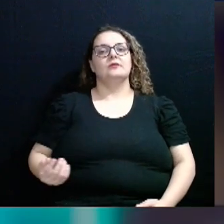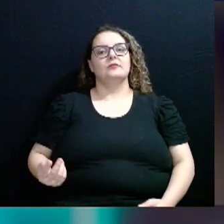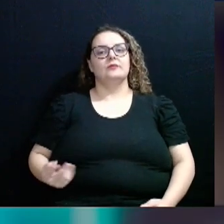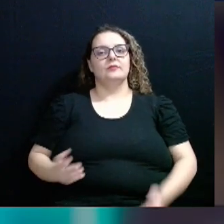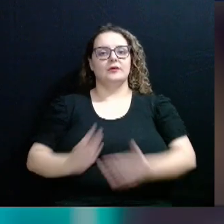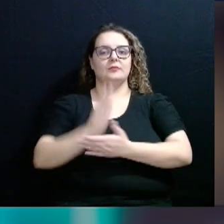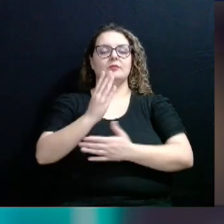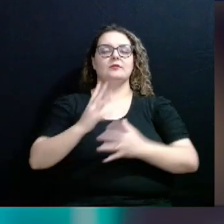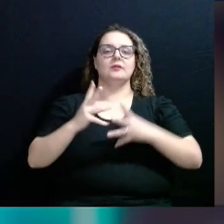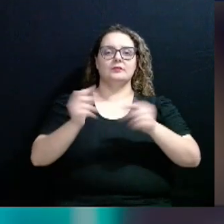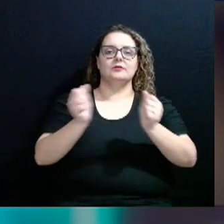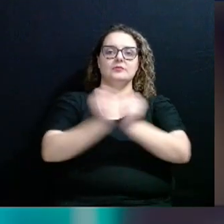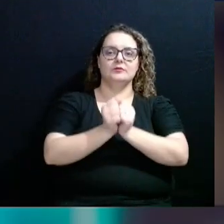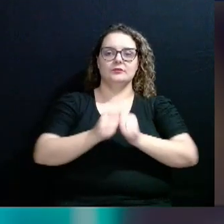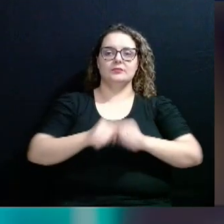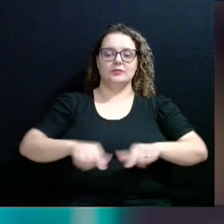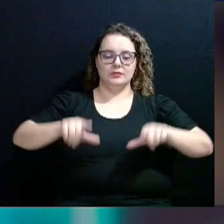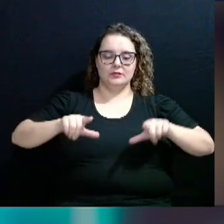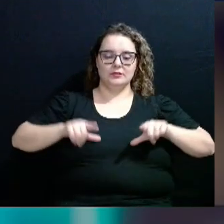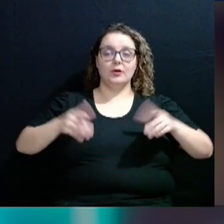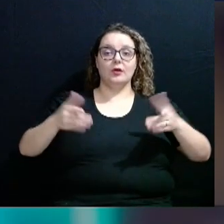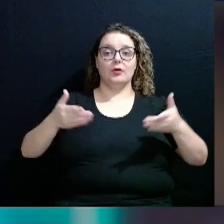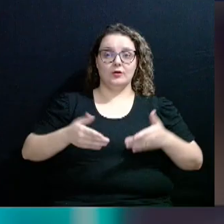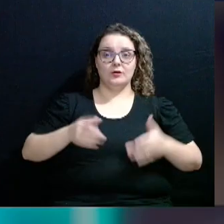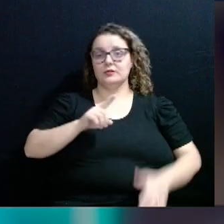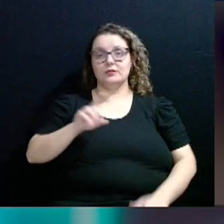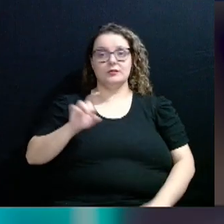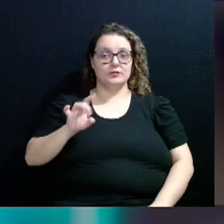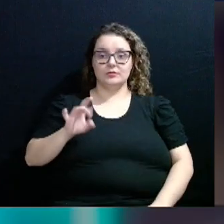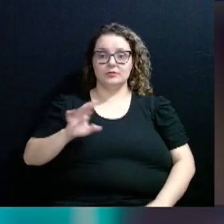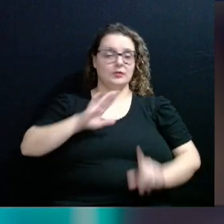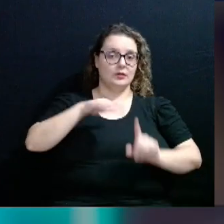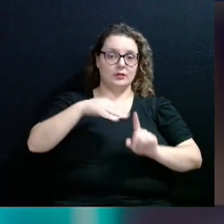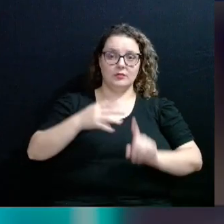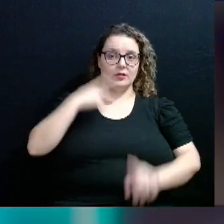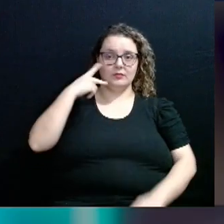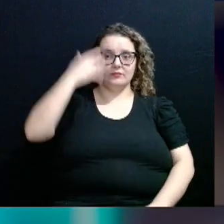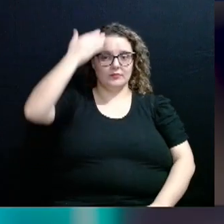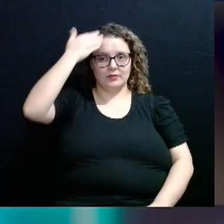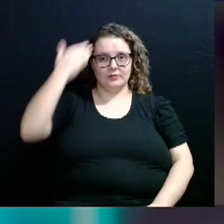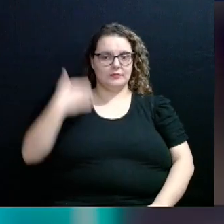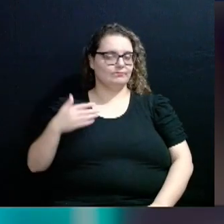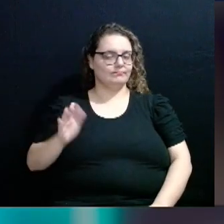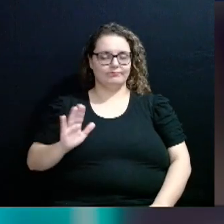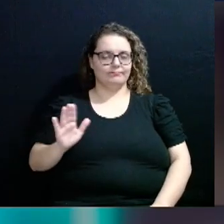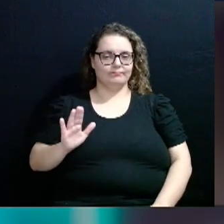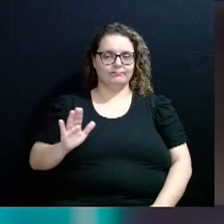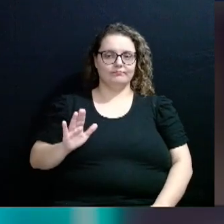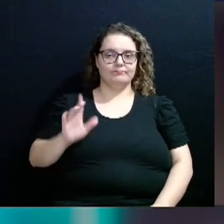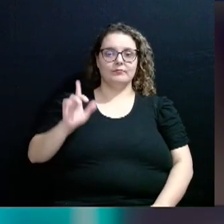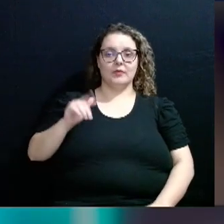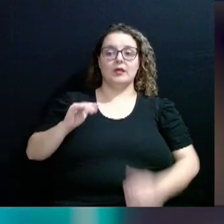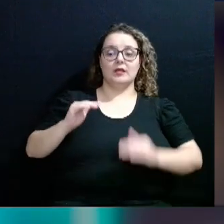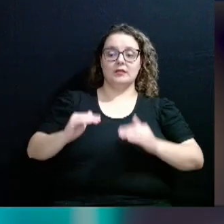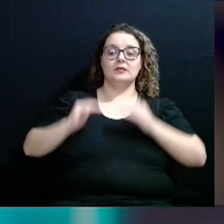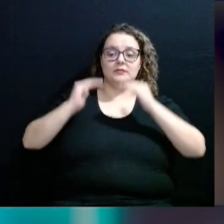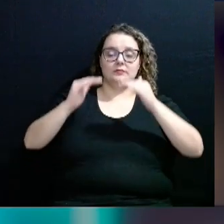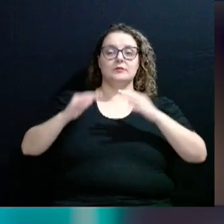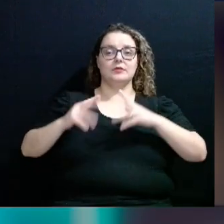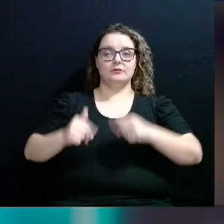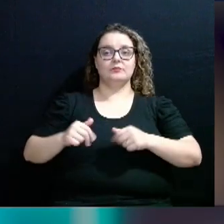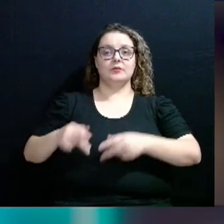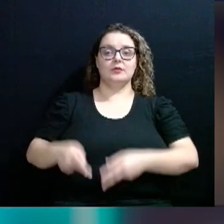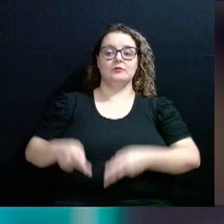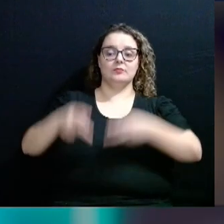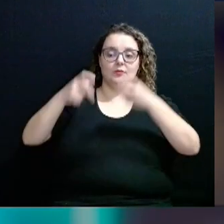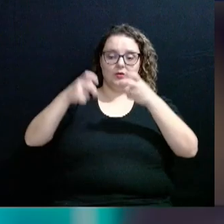desse diploma, hoje, não é apenas uma homenagem da vereadora Débora Palermo. É, acima de tudo, um reconhecimento oficial